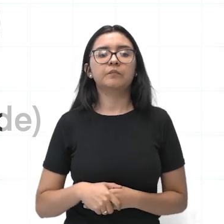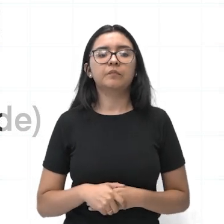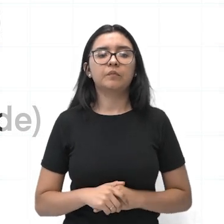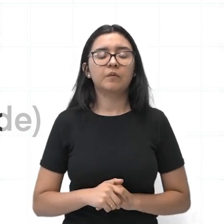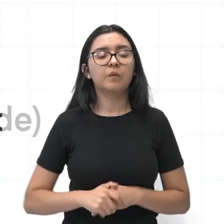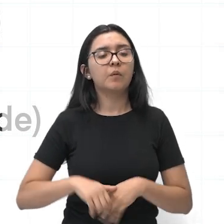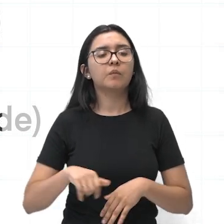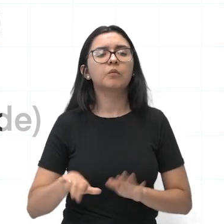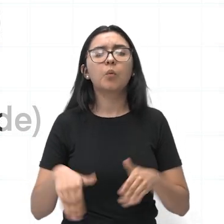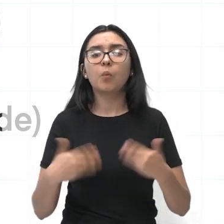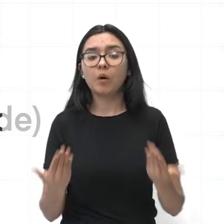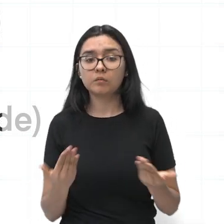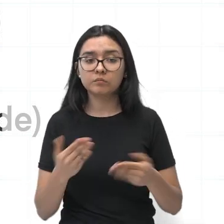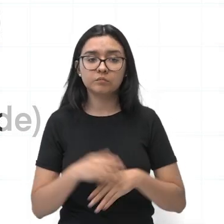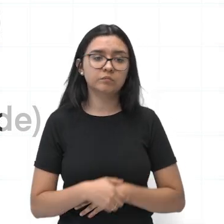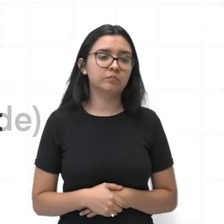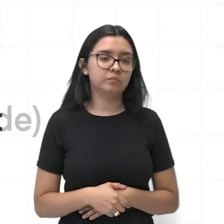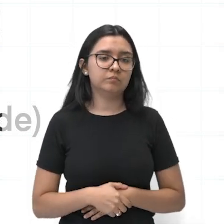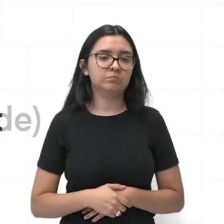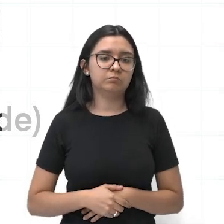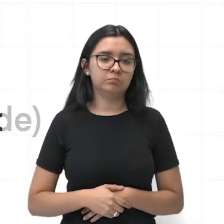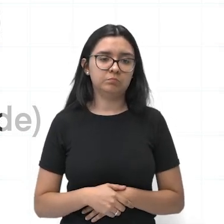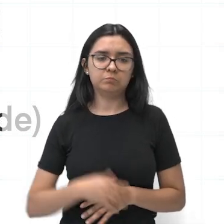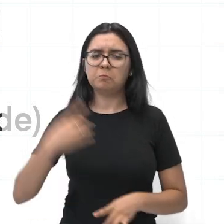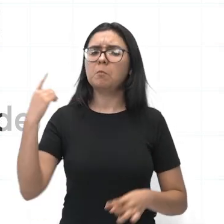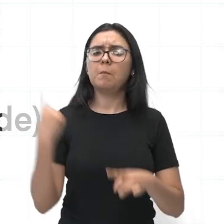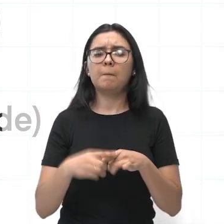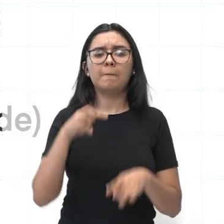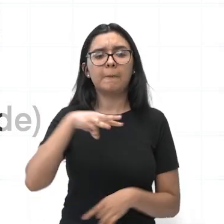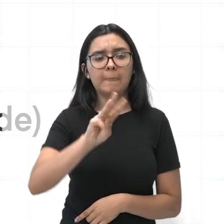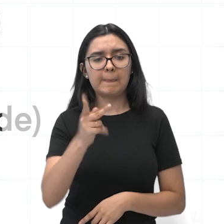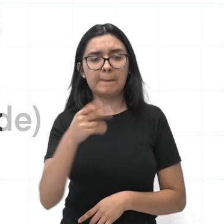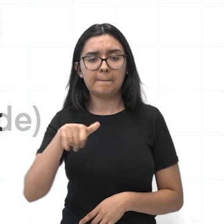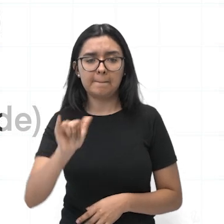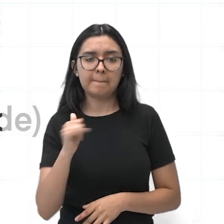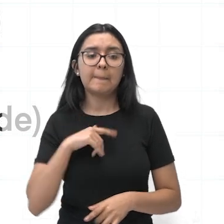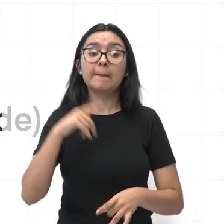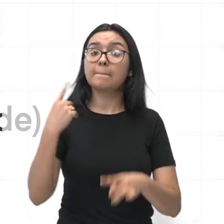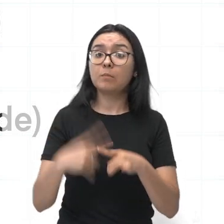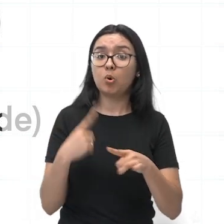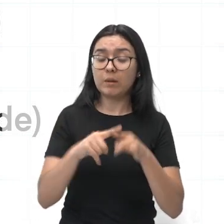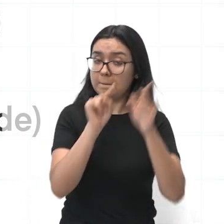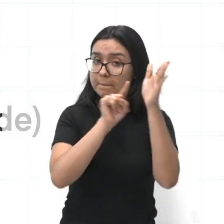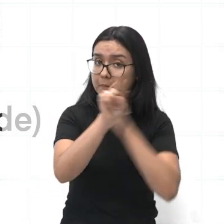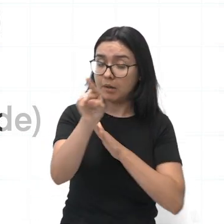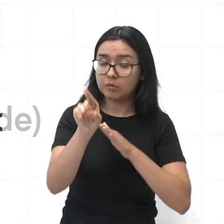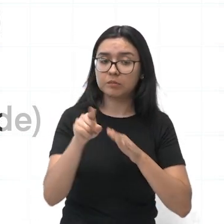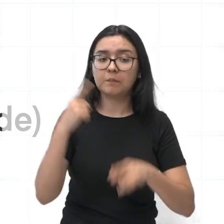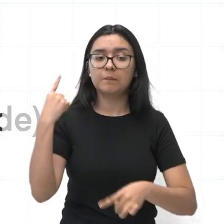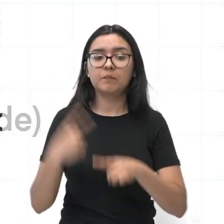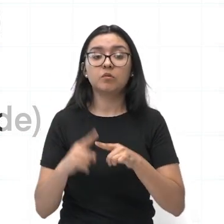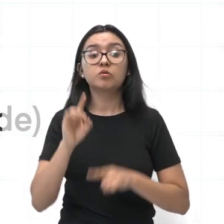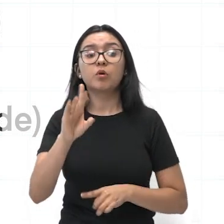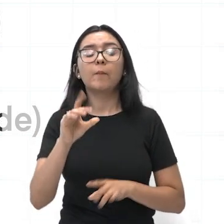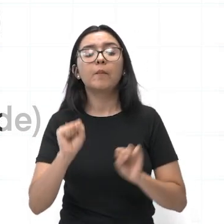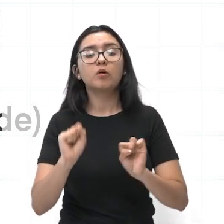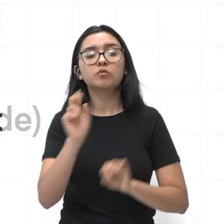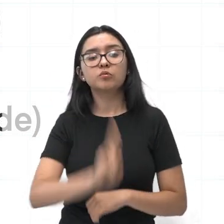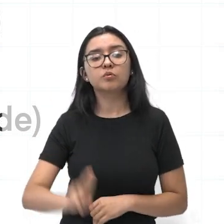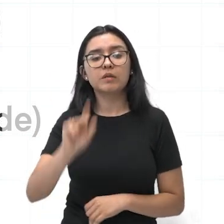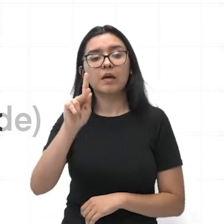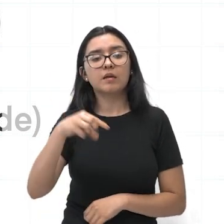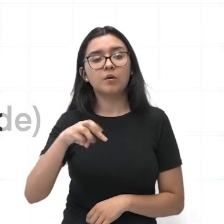when, quando, why é o porquê em perguntas. Eu só posso usar esse why